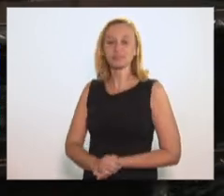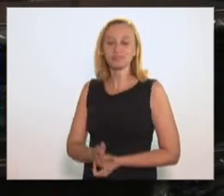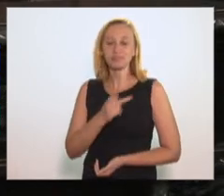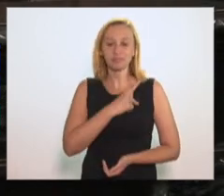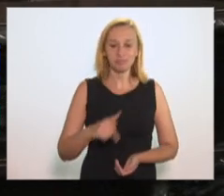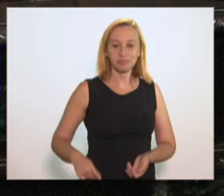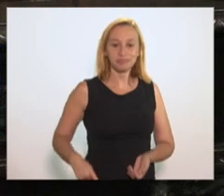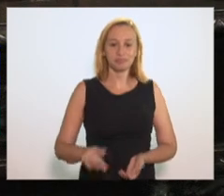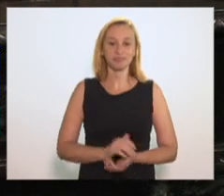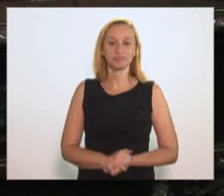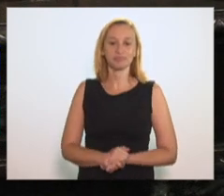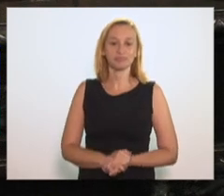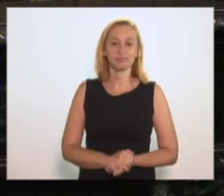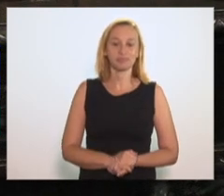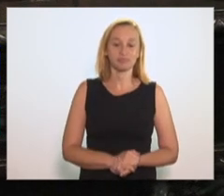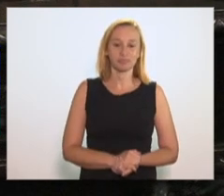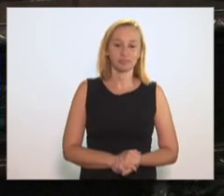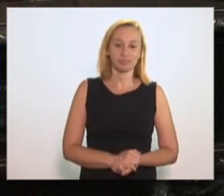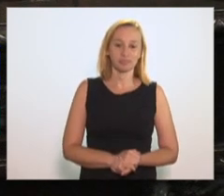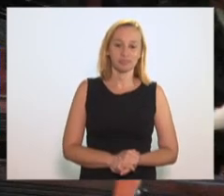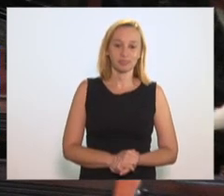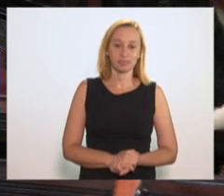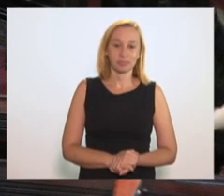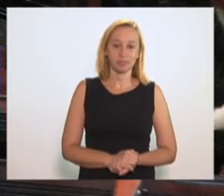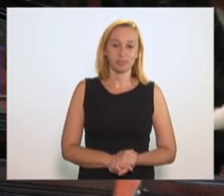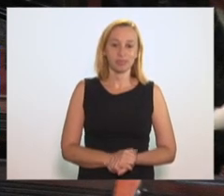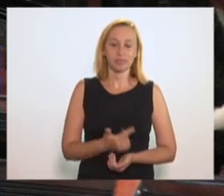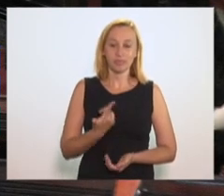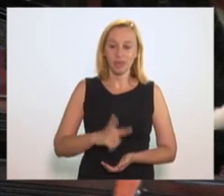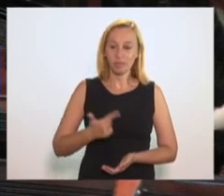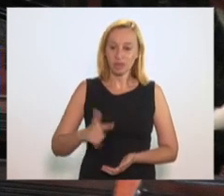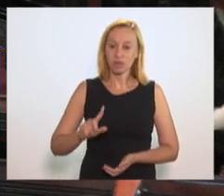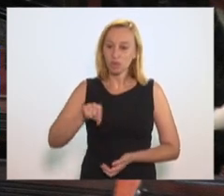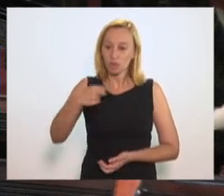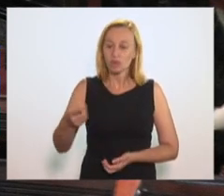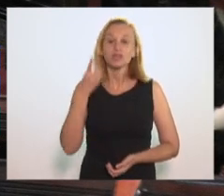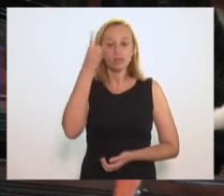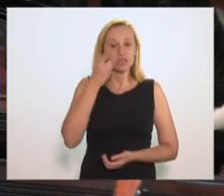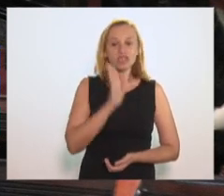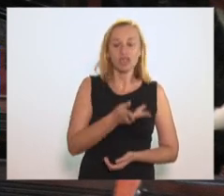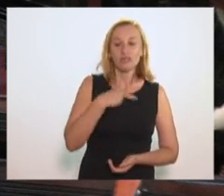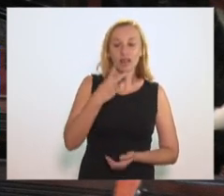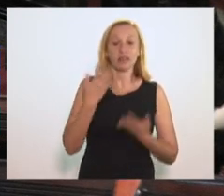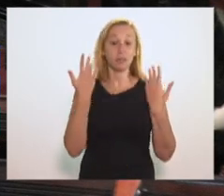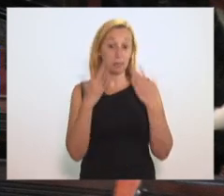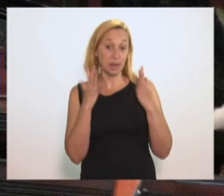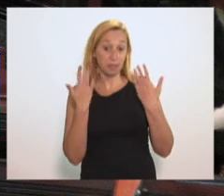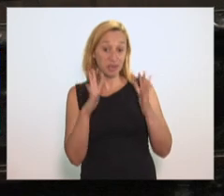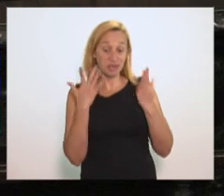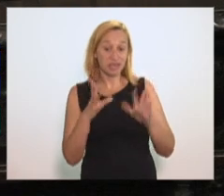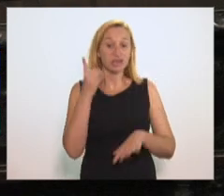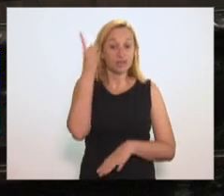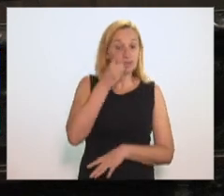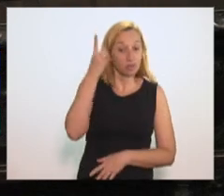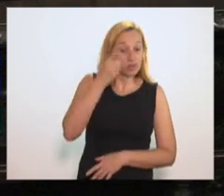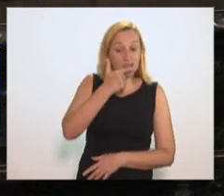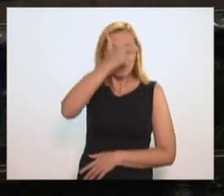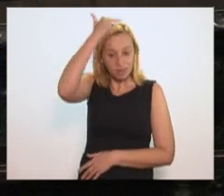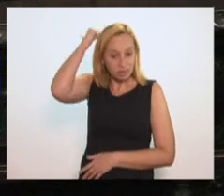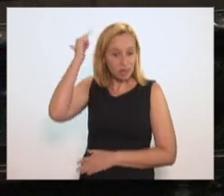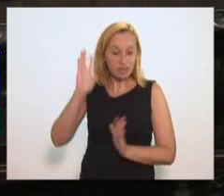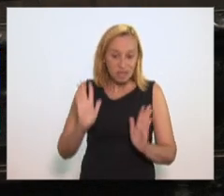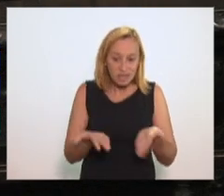sem ser repetir aqui os outros deputados já falaram só parabenizar o deputado Luiz Paulo pela